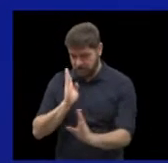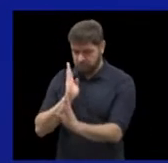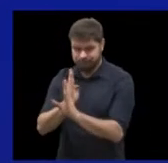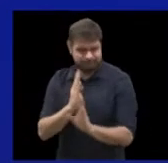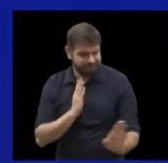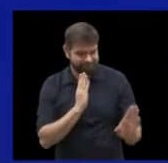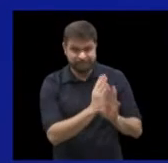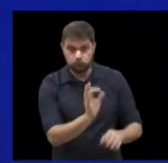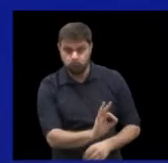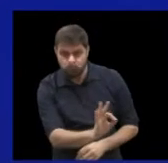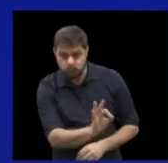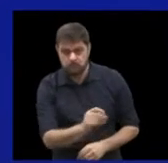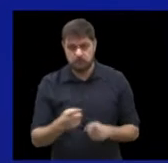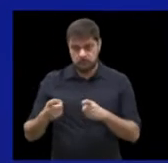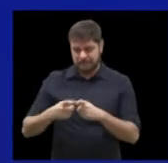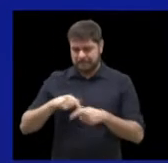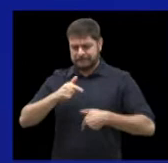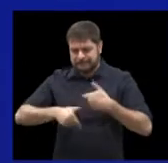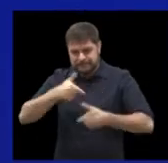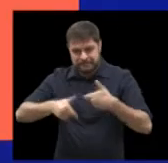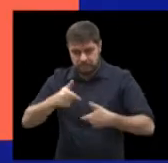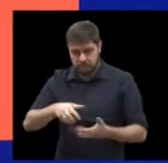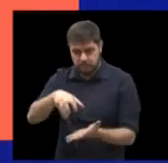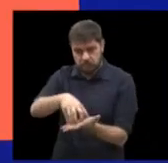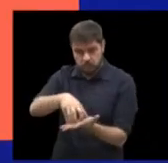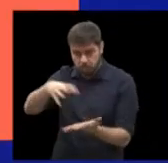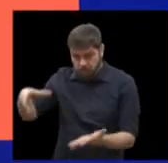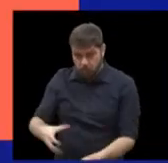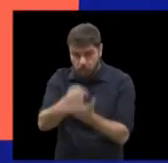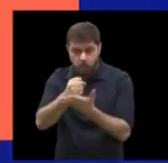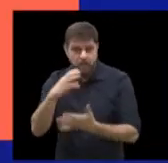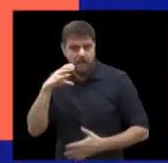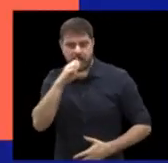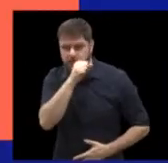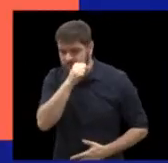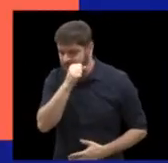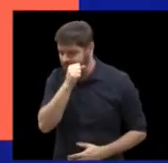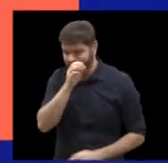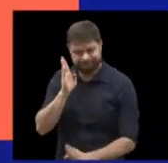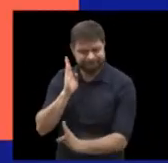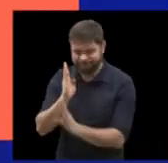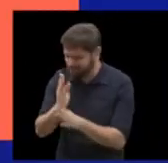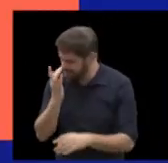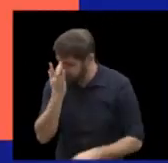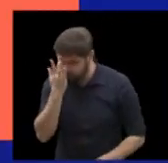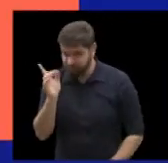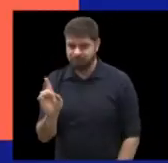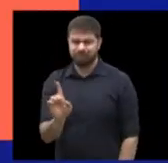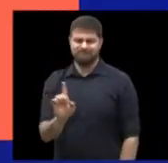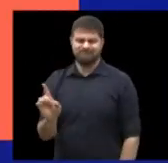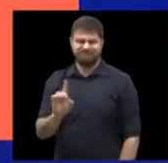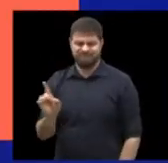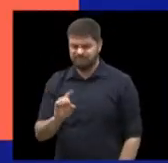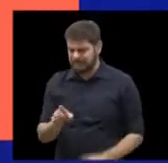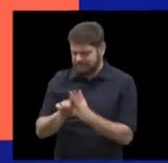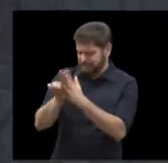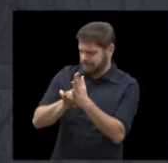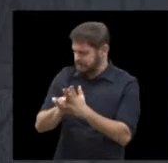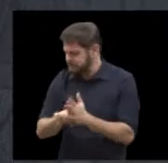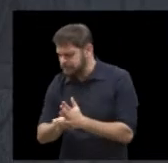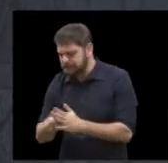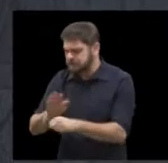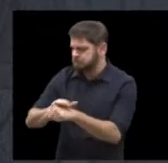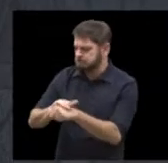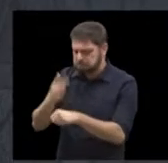colegas médicos que trabalham em pronto-socorro, às vezes não têm muita facilidade de fazer o diagnóstico da